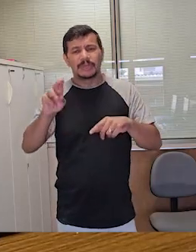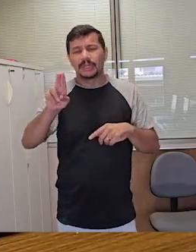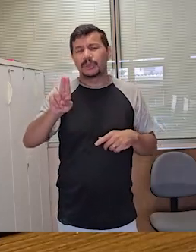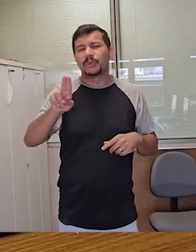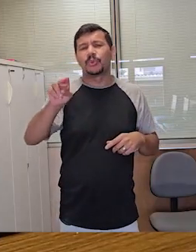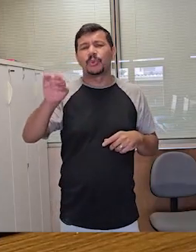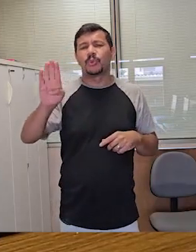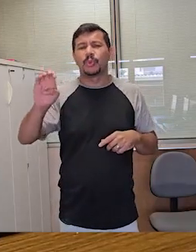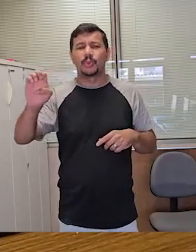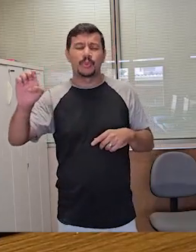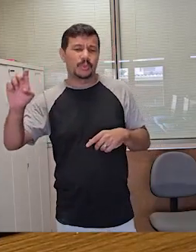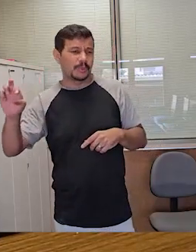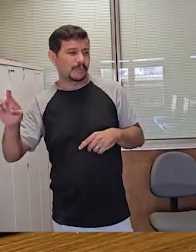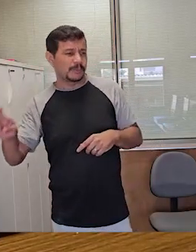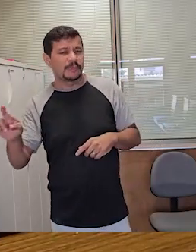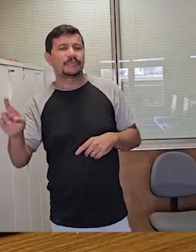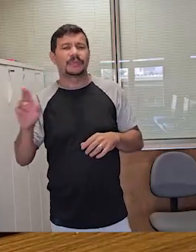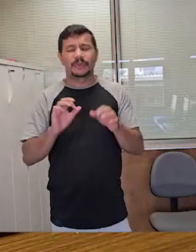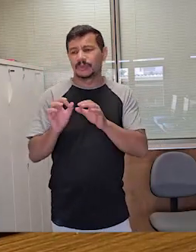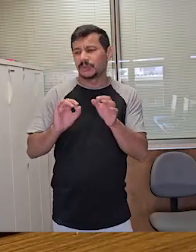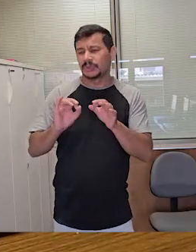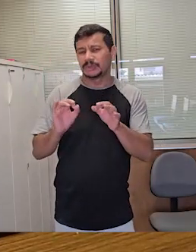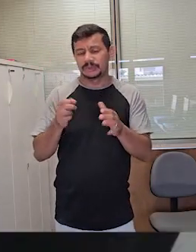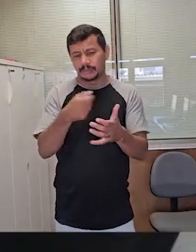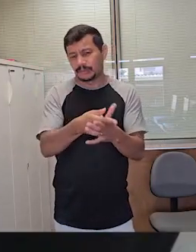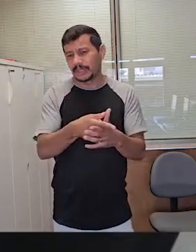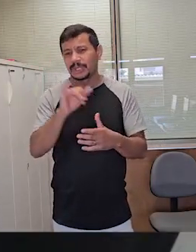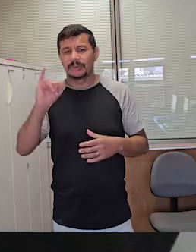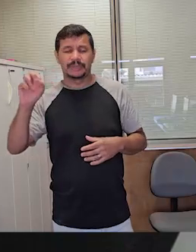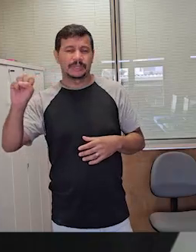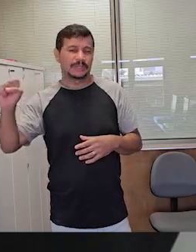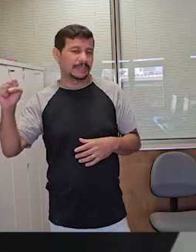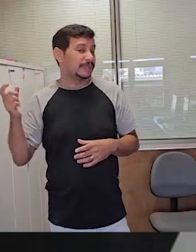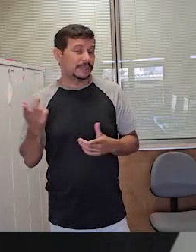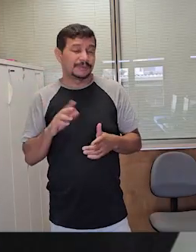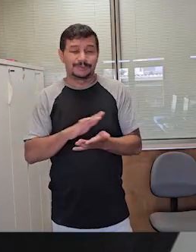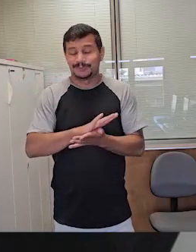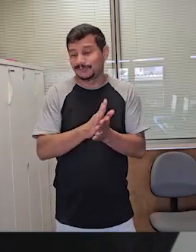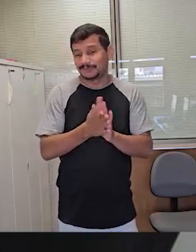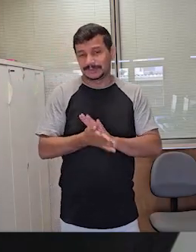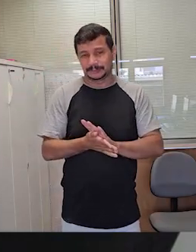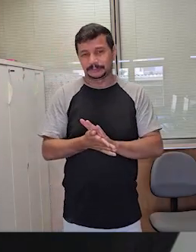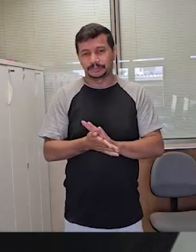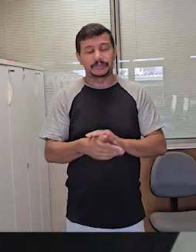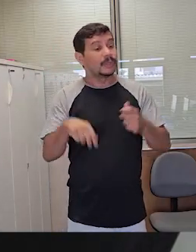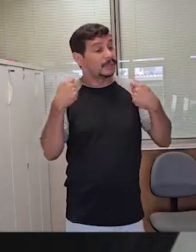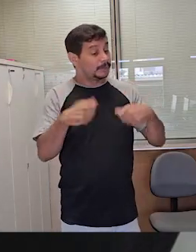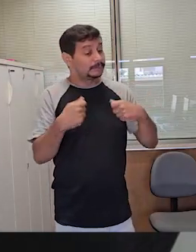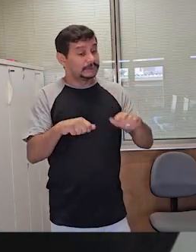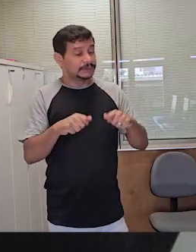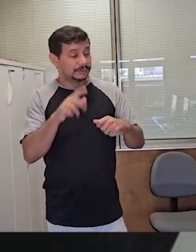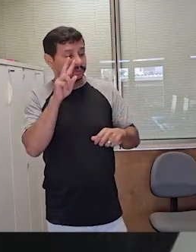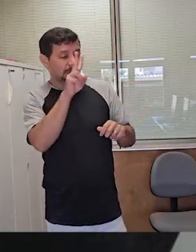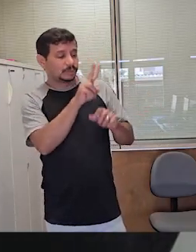chamados empreendedores que não estão cobertos para a Previdência? Claro que é um desafio, e o primeiro desafio é ele se reconhecer enquanto trabalhador,